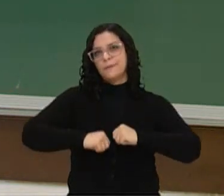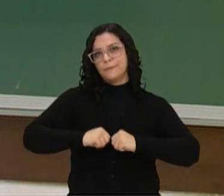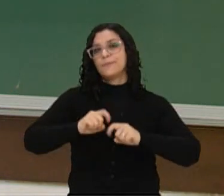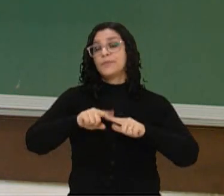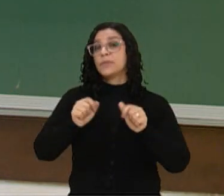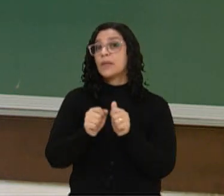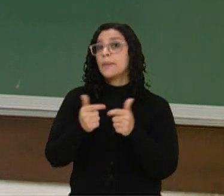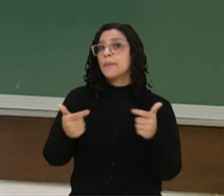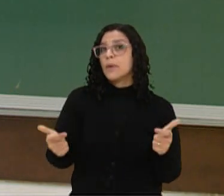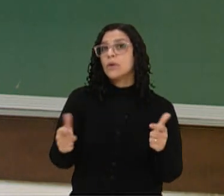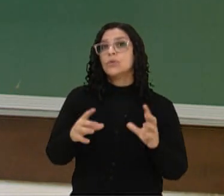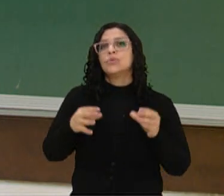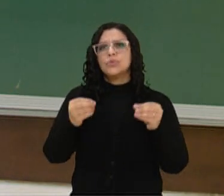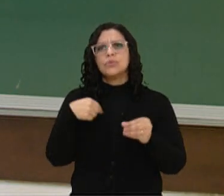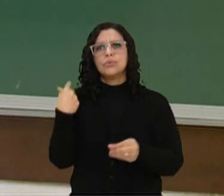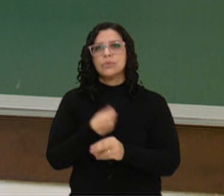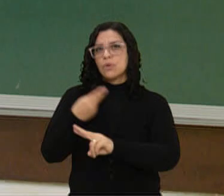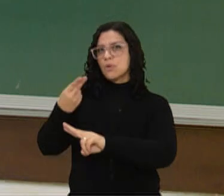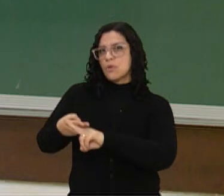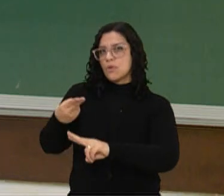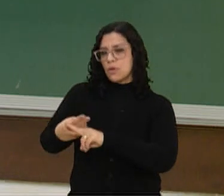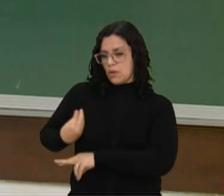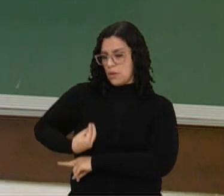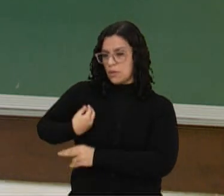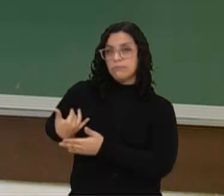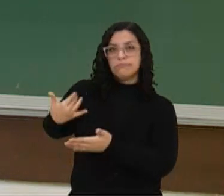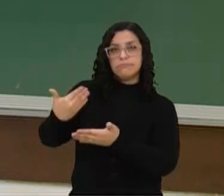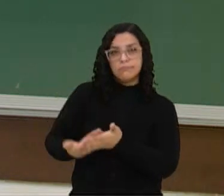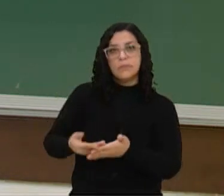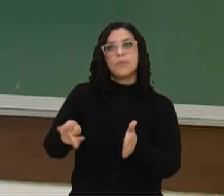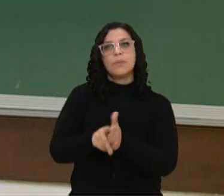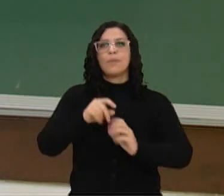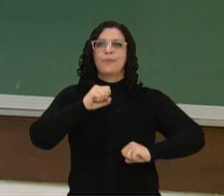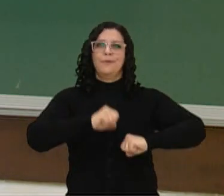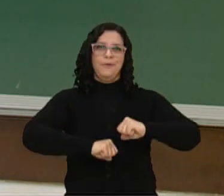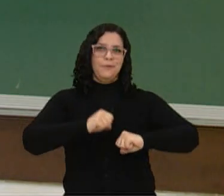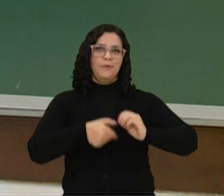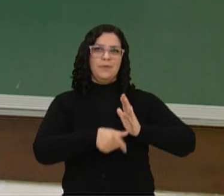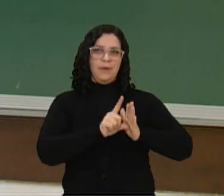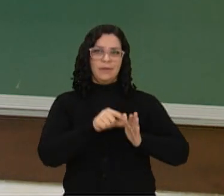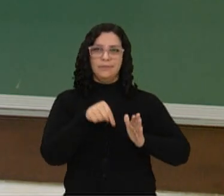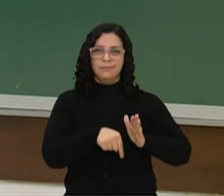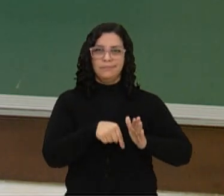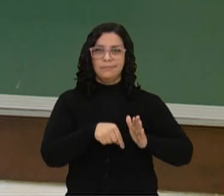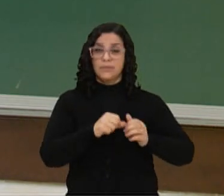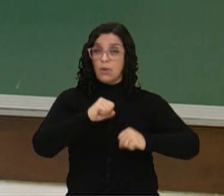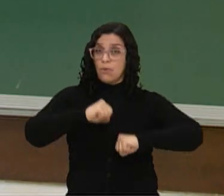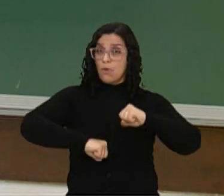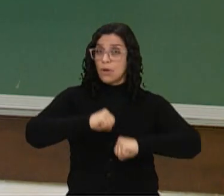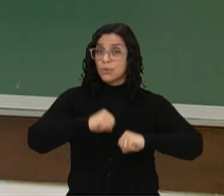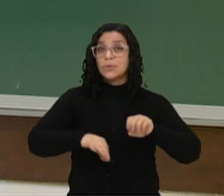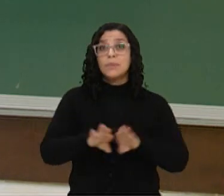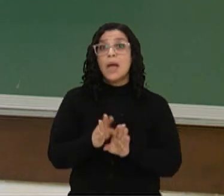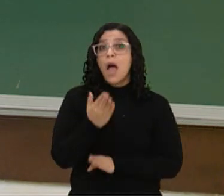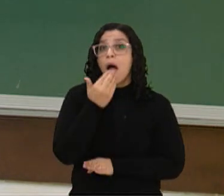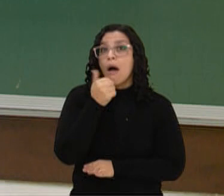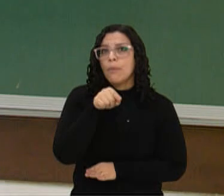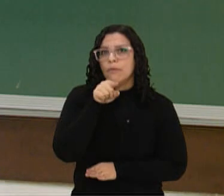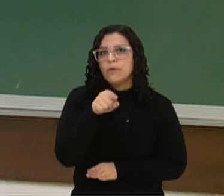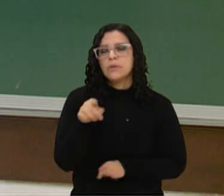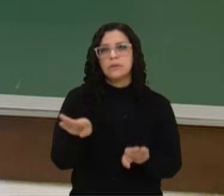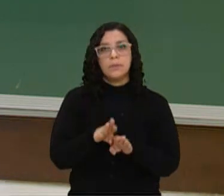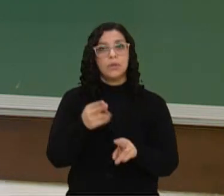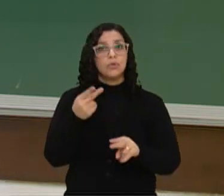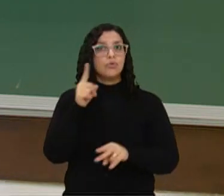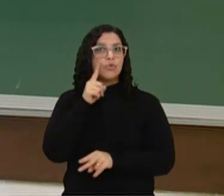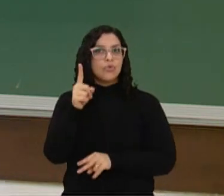grande maioria de tudo que nós consumimos vem da indústria, né? Até mesmo os alimentos que nós consumimos, eles